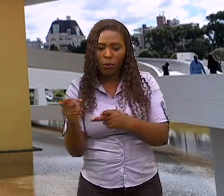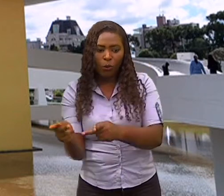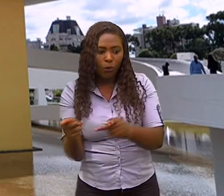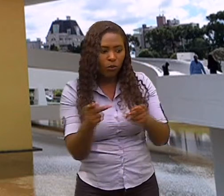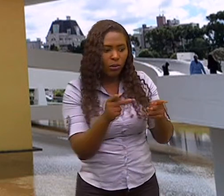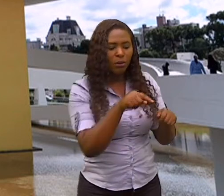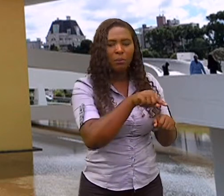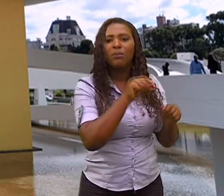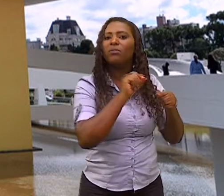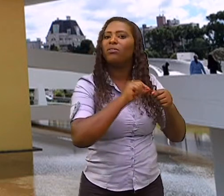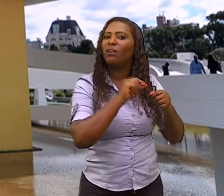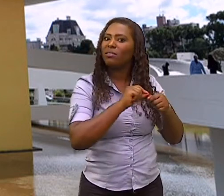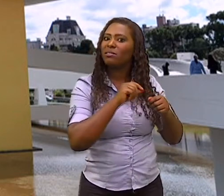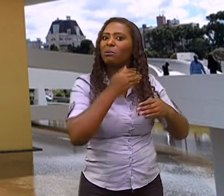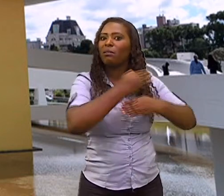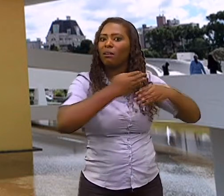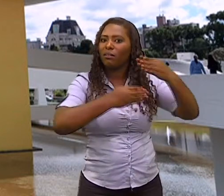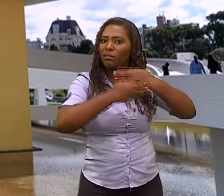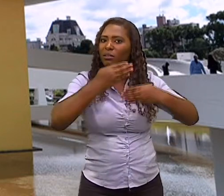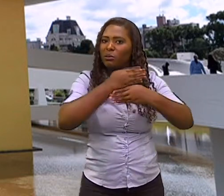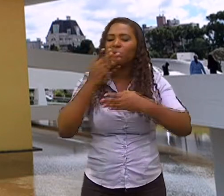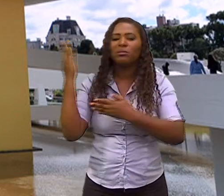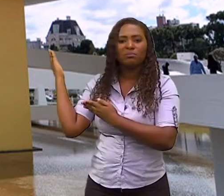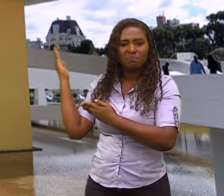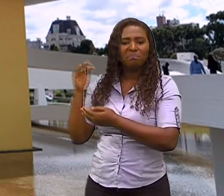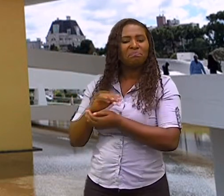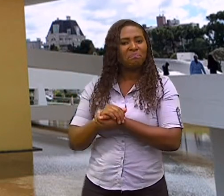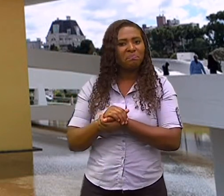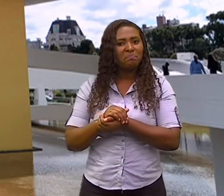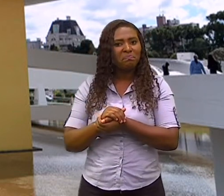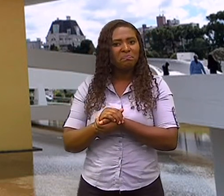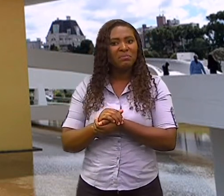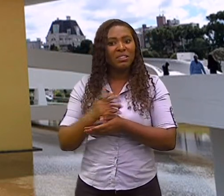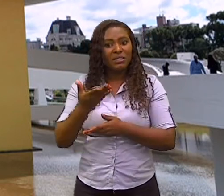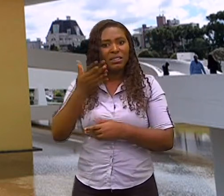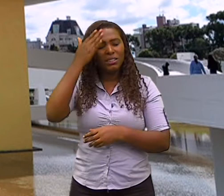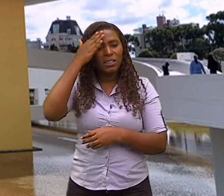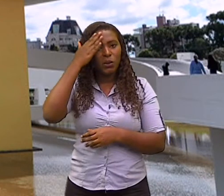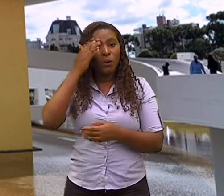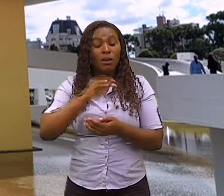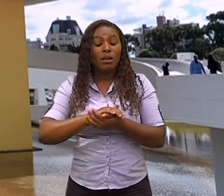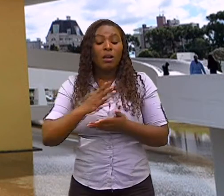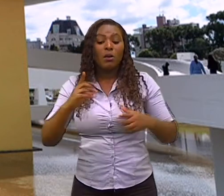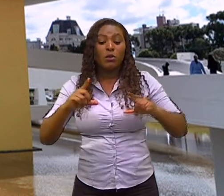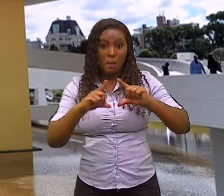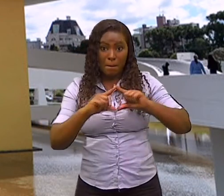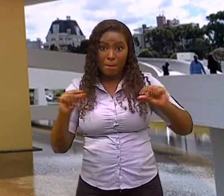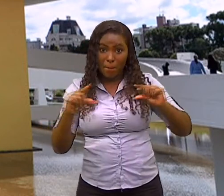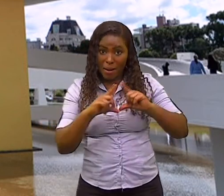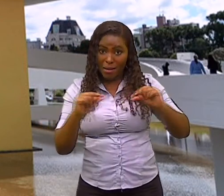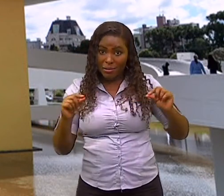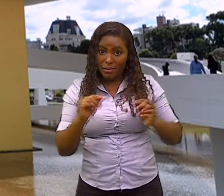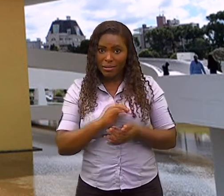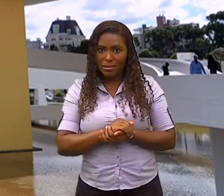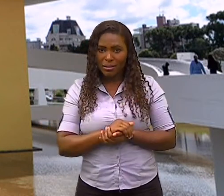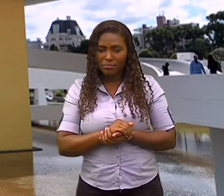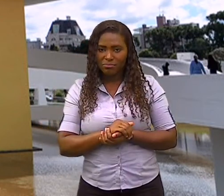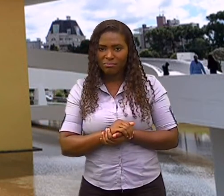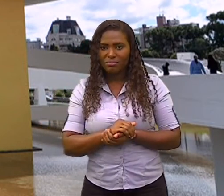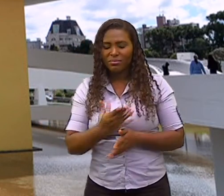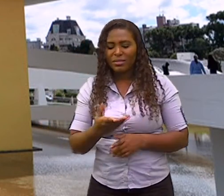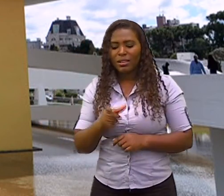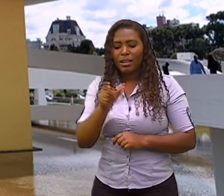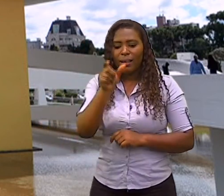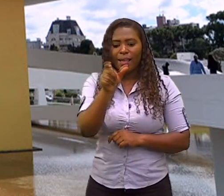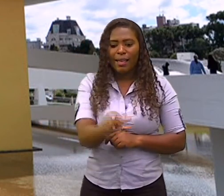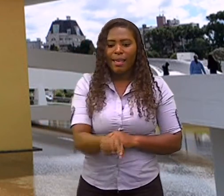Arquitetura da Nova Cap, empresa responsável pela construção da futura capital, e organizador do concurso que